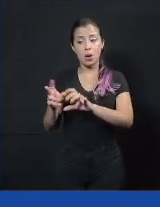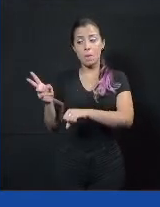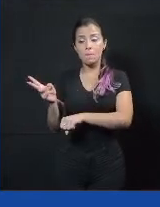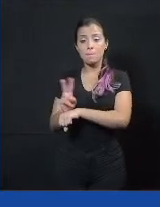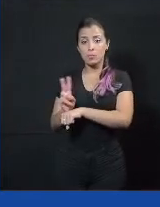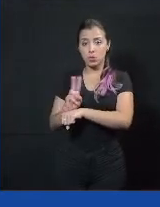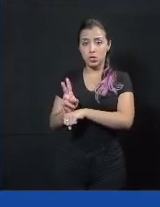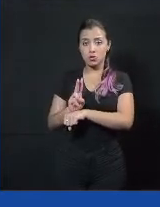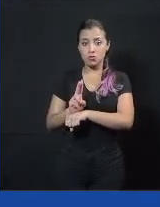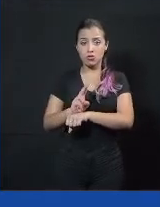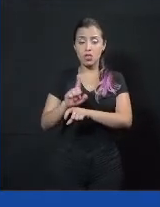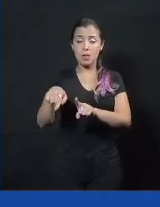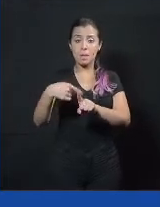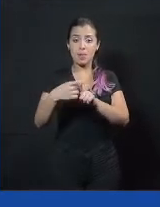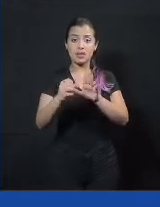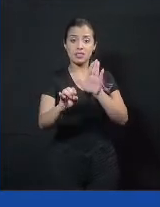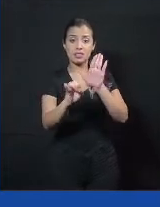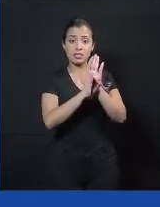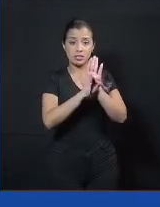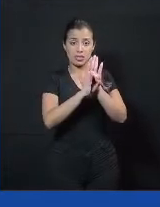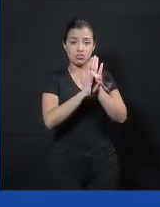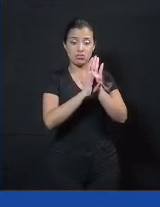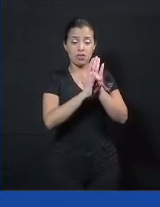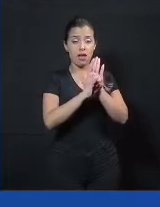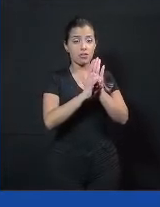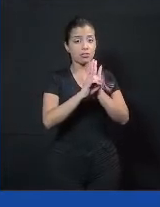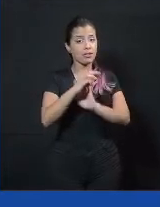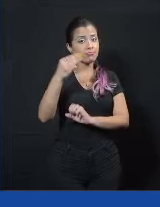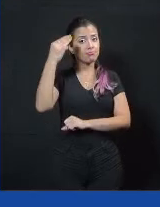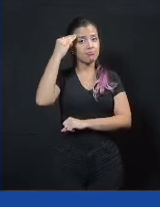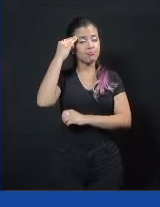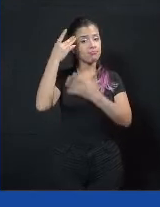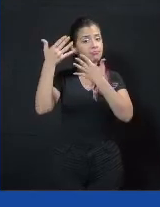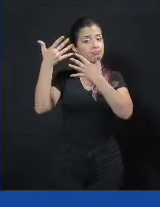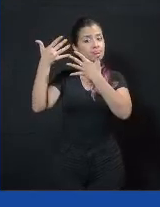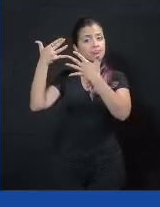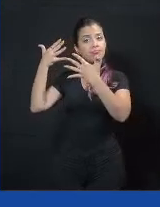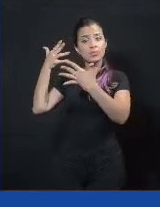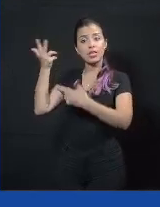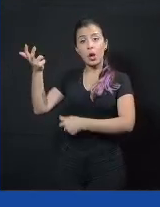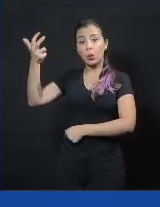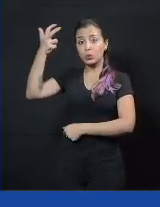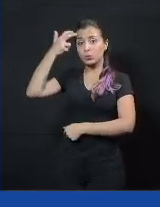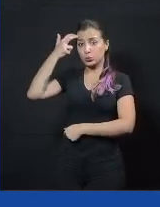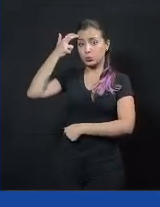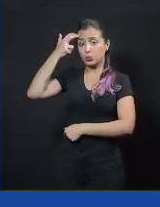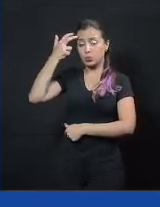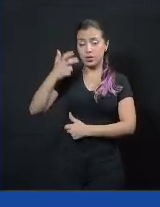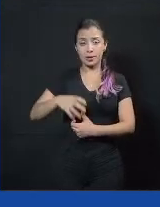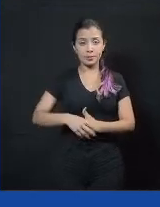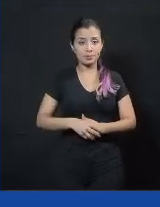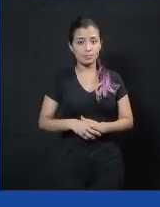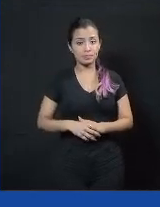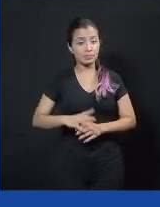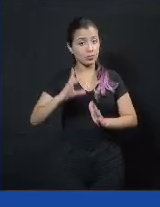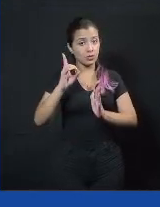à identidade e à memória, direito à interculturalidade. Nossos direitos constitucionais